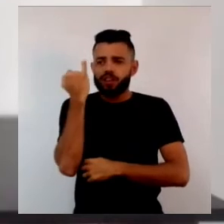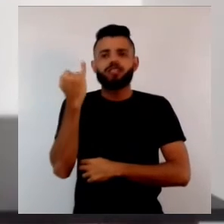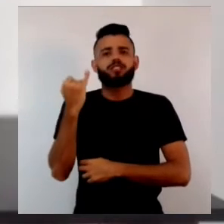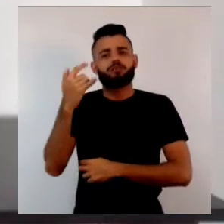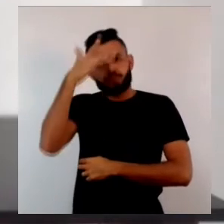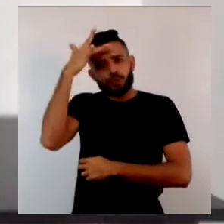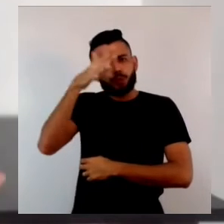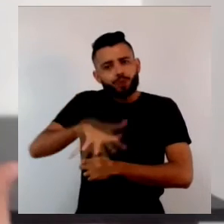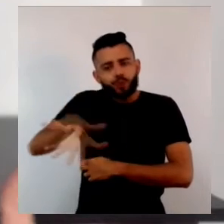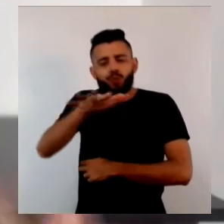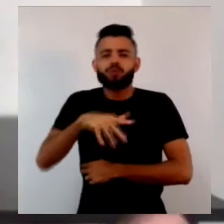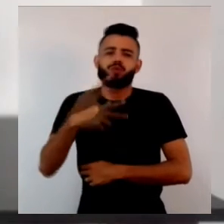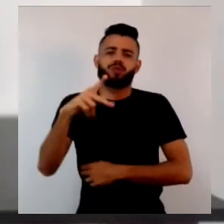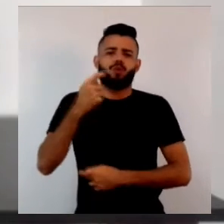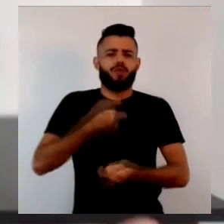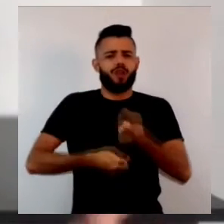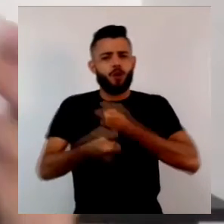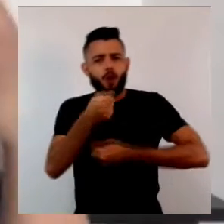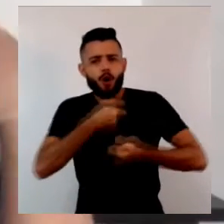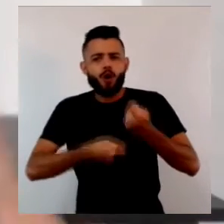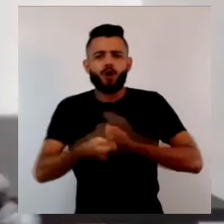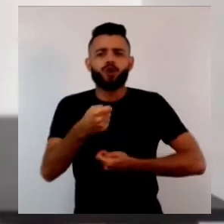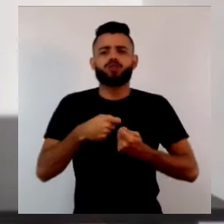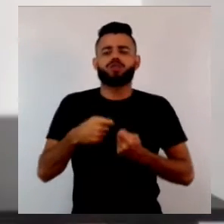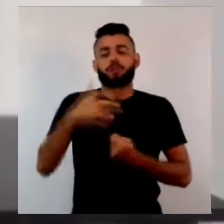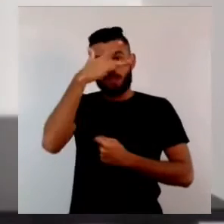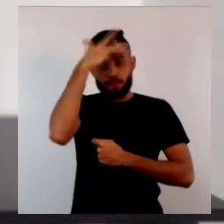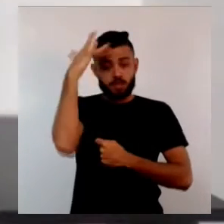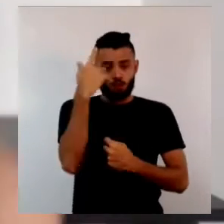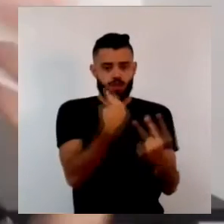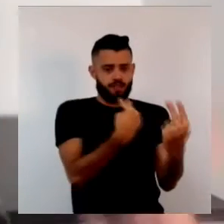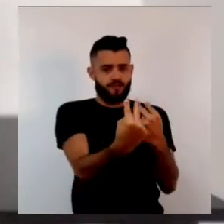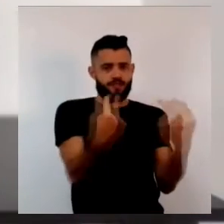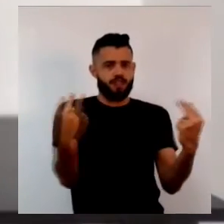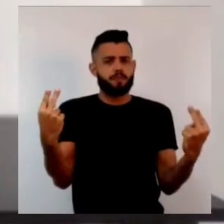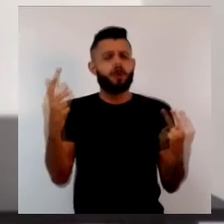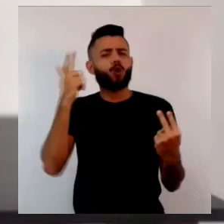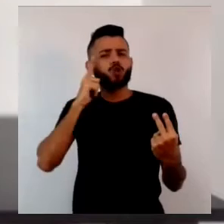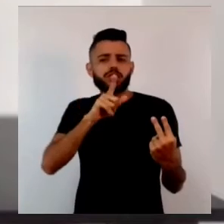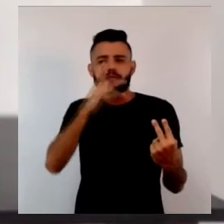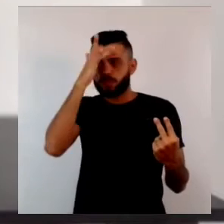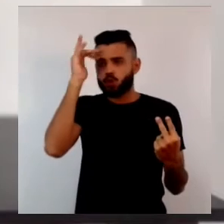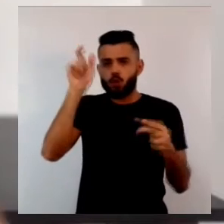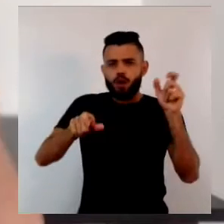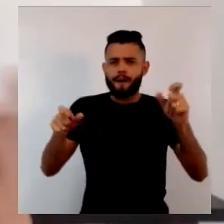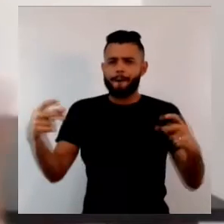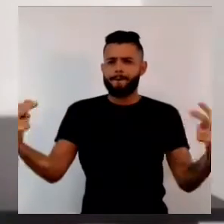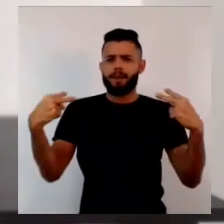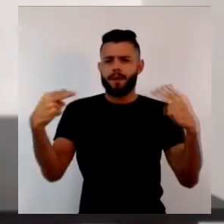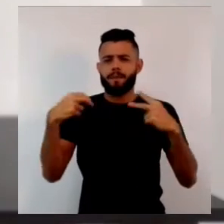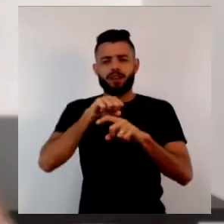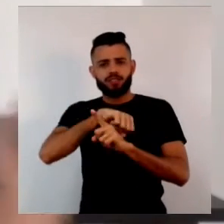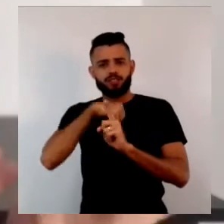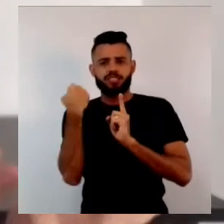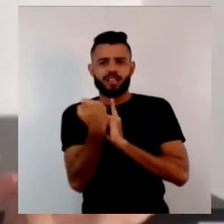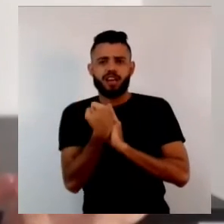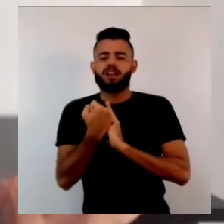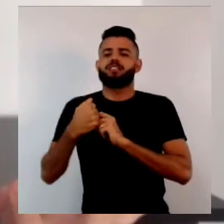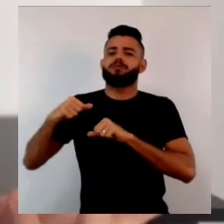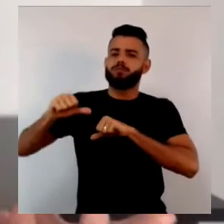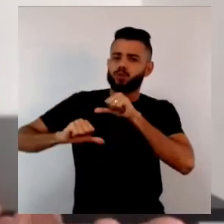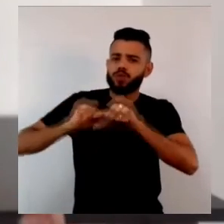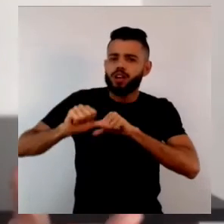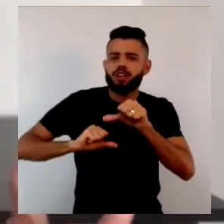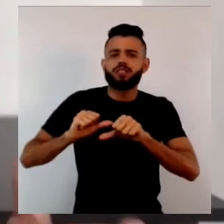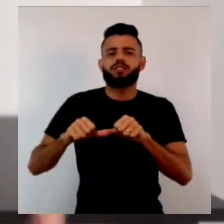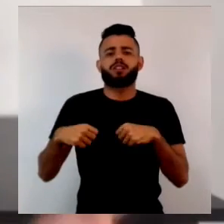para a sua audiência, para conquistar uma nova audiência, para a sociedade, para fazer mudança social, enfim. E aí você tem a sua missão.